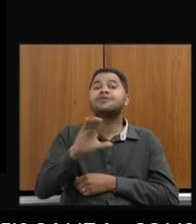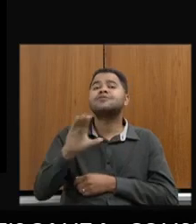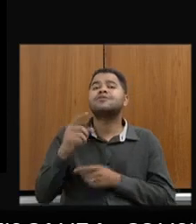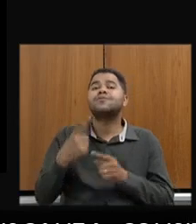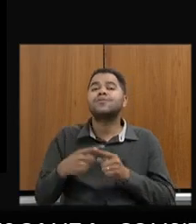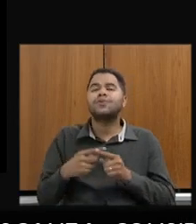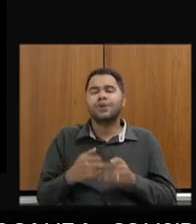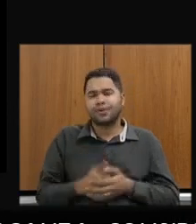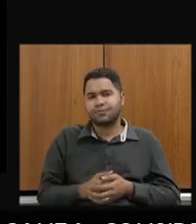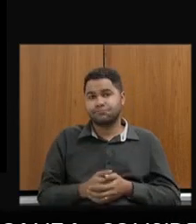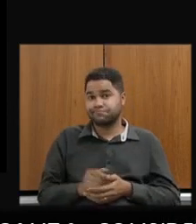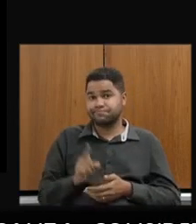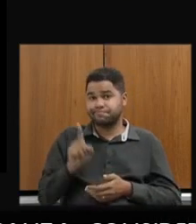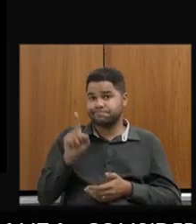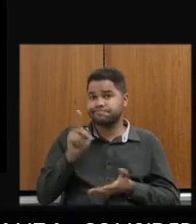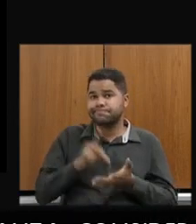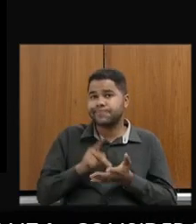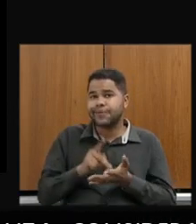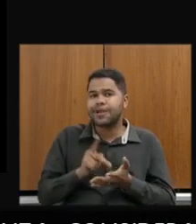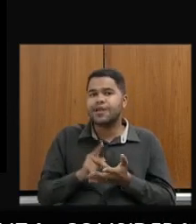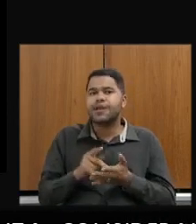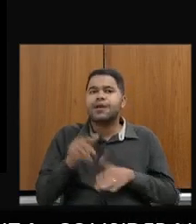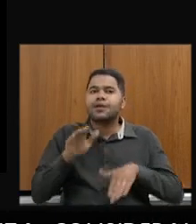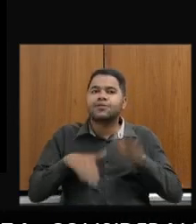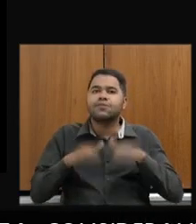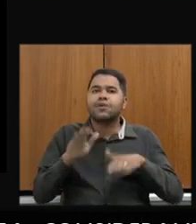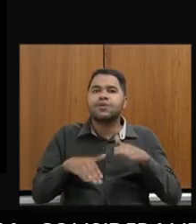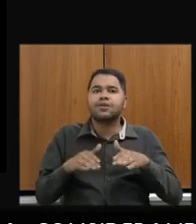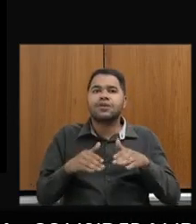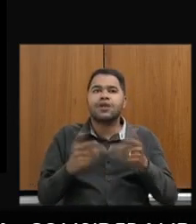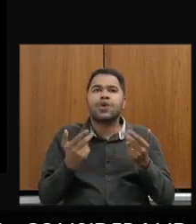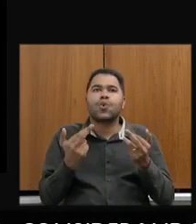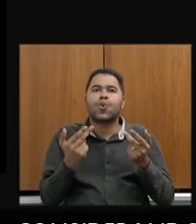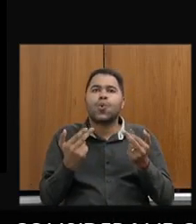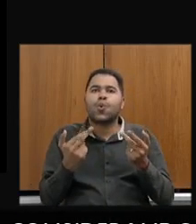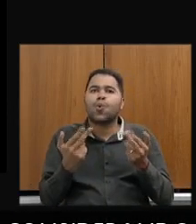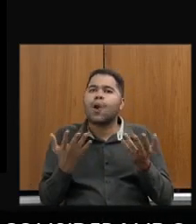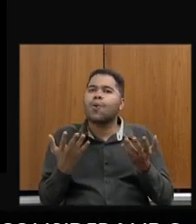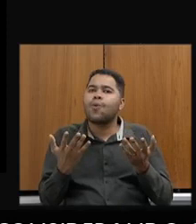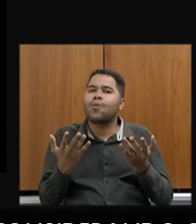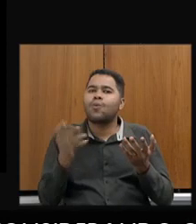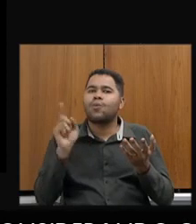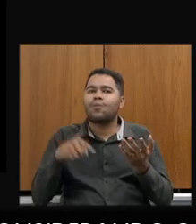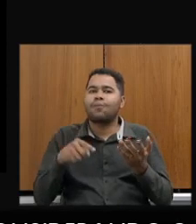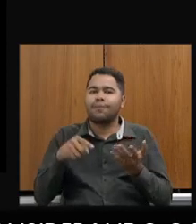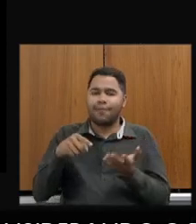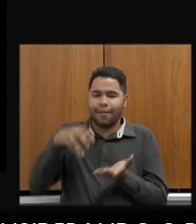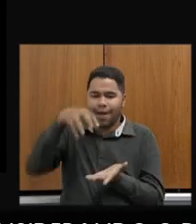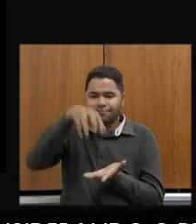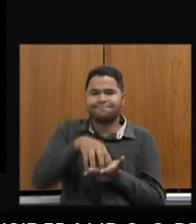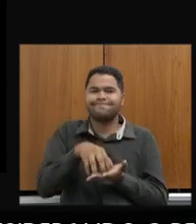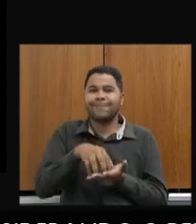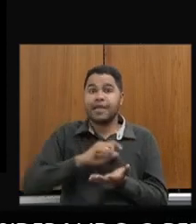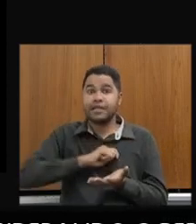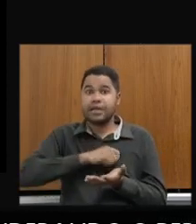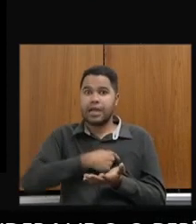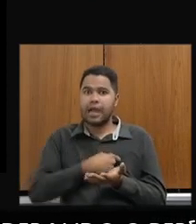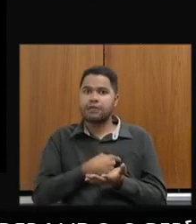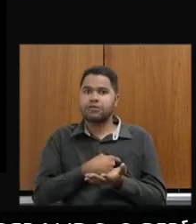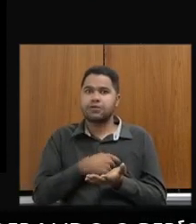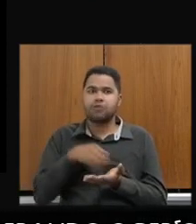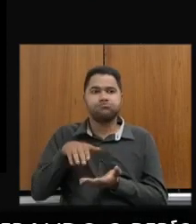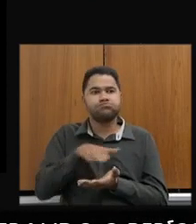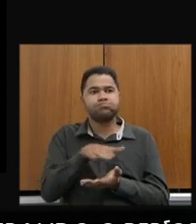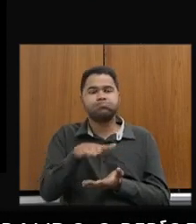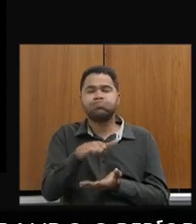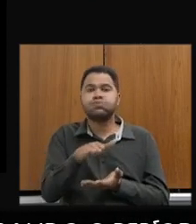porque ela na verdade ela ela faz até às vezes de uma delegacia virtual era uma carreta altamente equipada tecnologicamente muito boa é uma